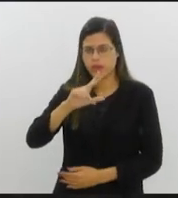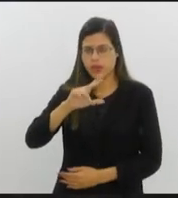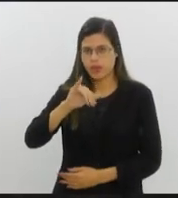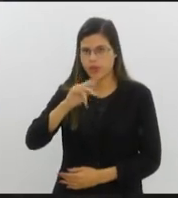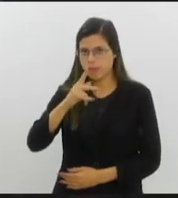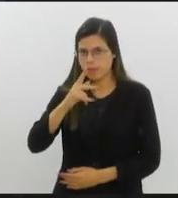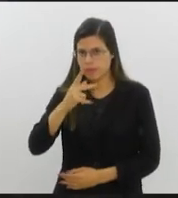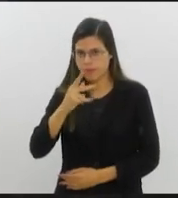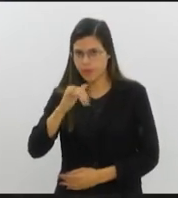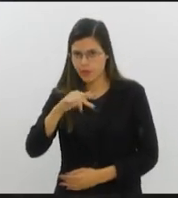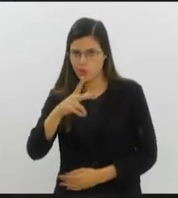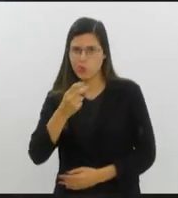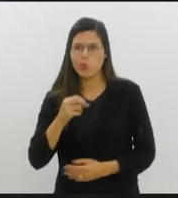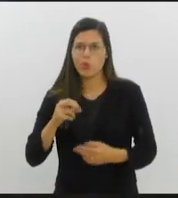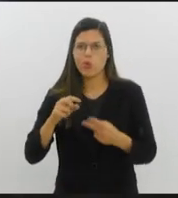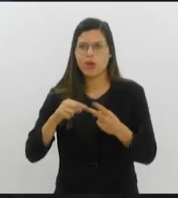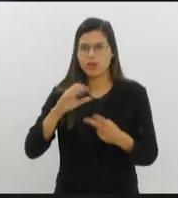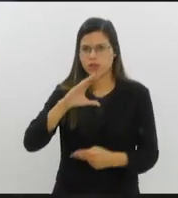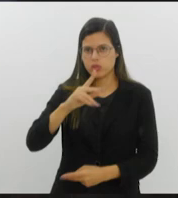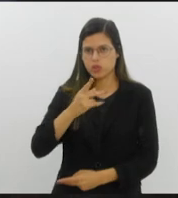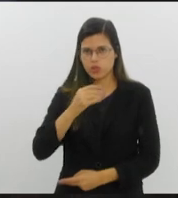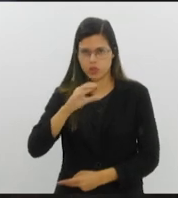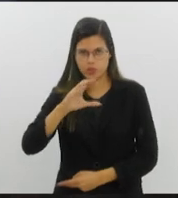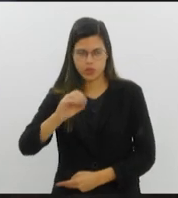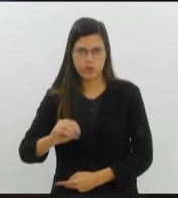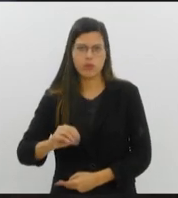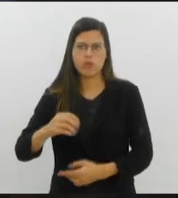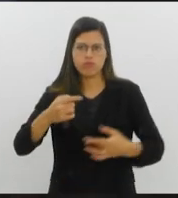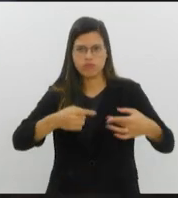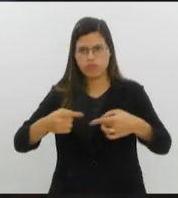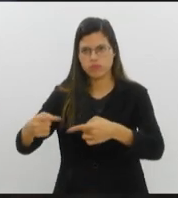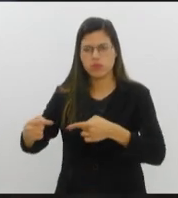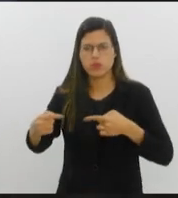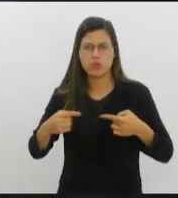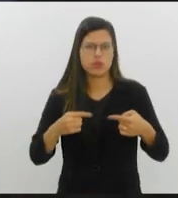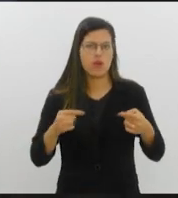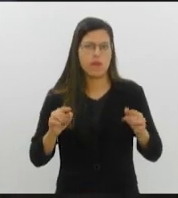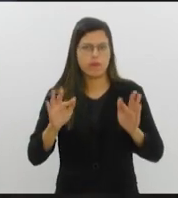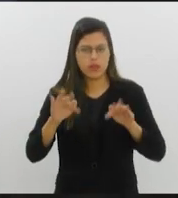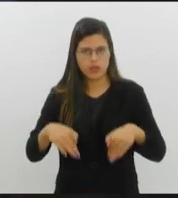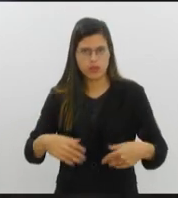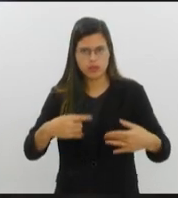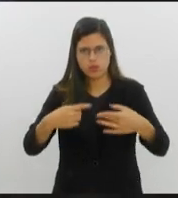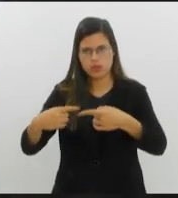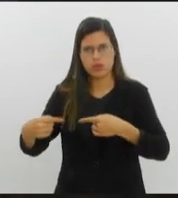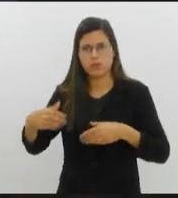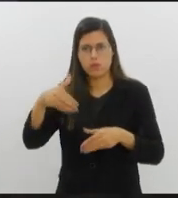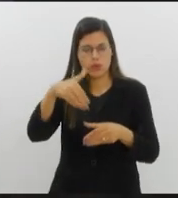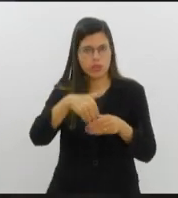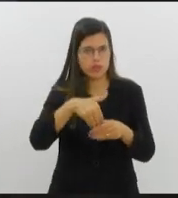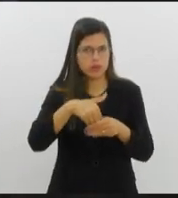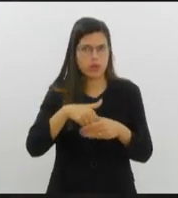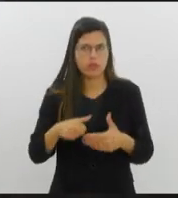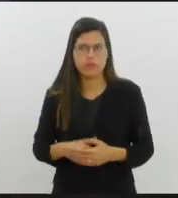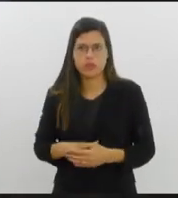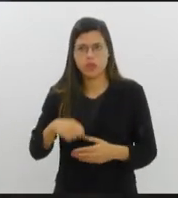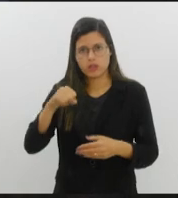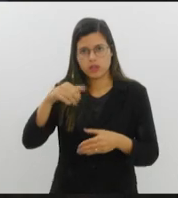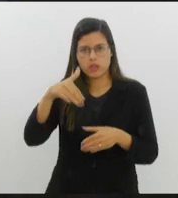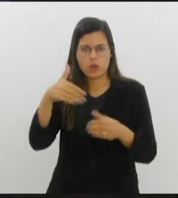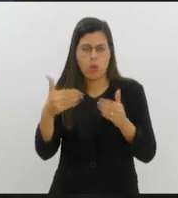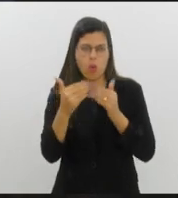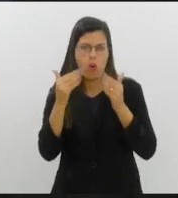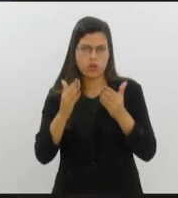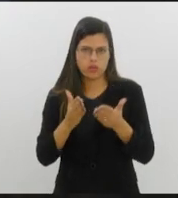Machado e Chico Machado, em discussão. Não havendo quem queira discutir, encerrada a discussão. Em votação, senhores que aprovam, permaneçam